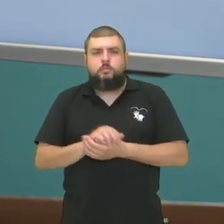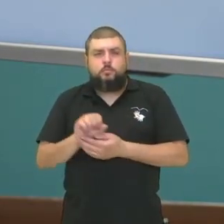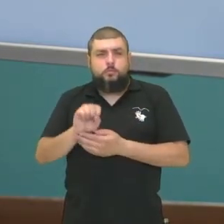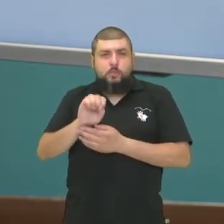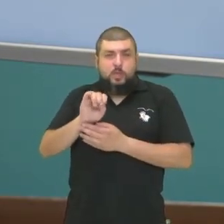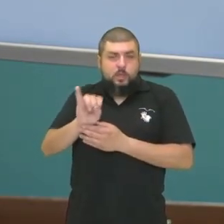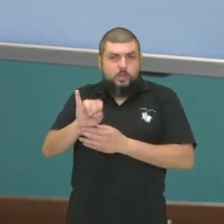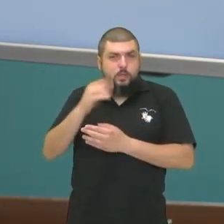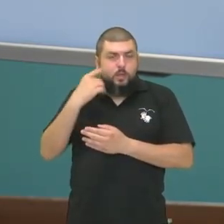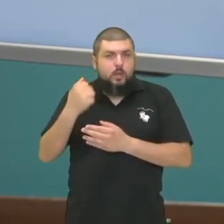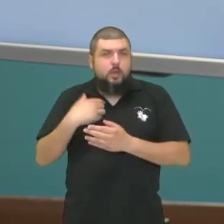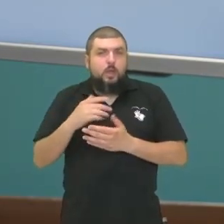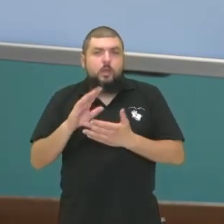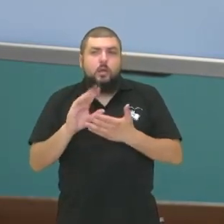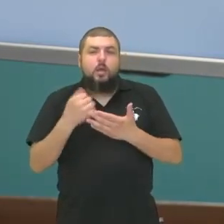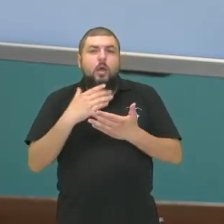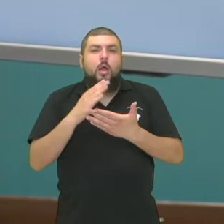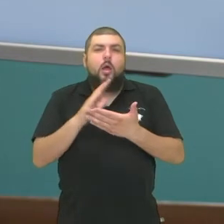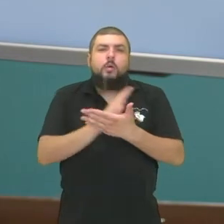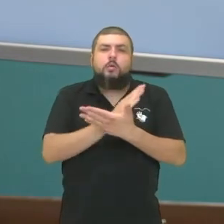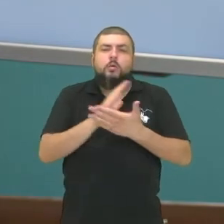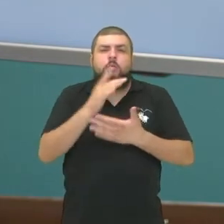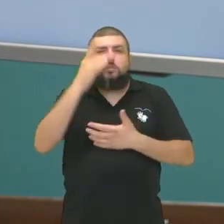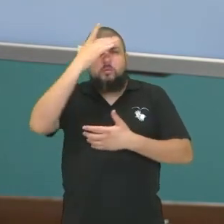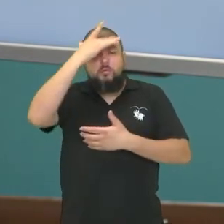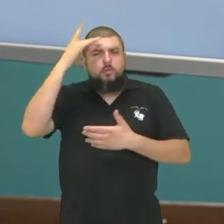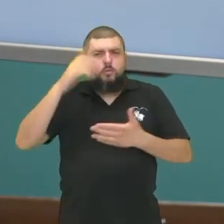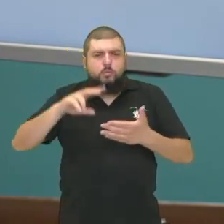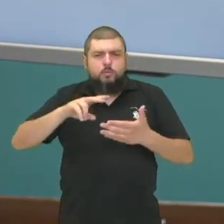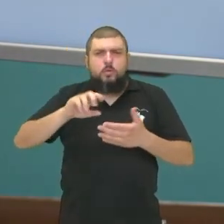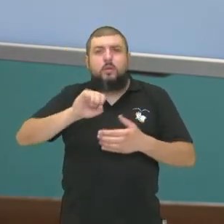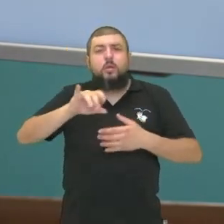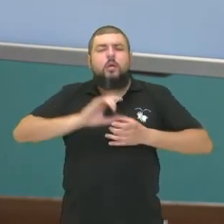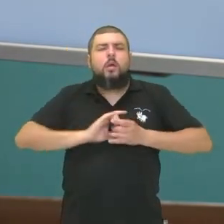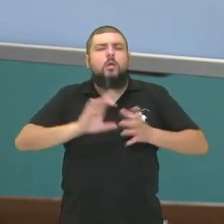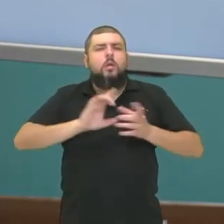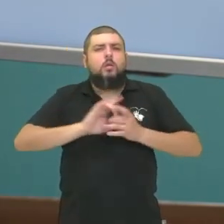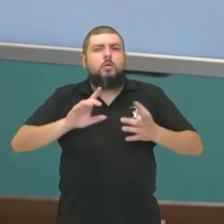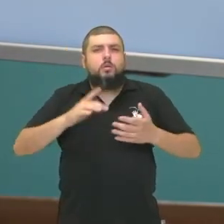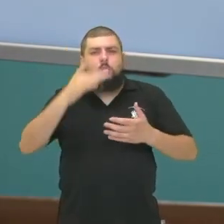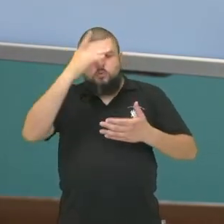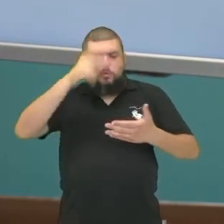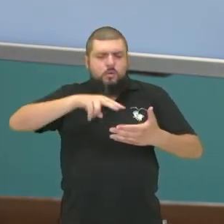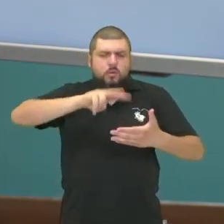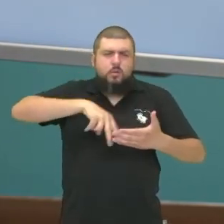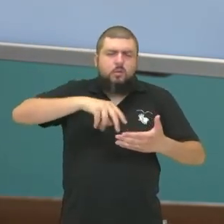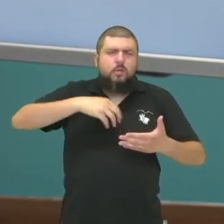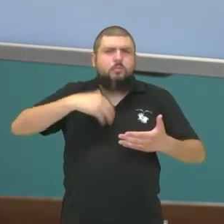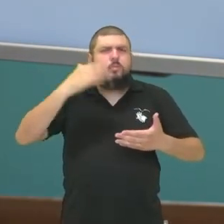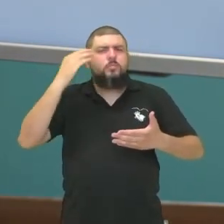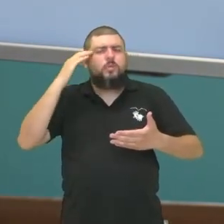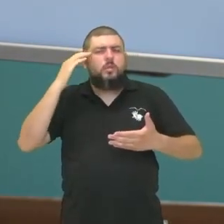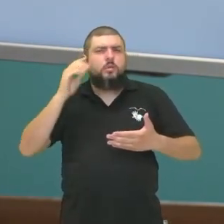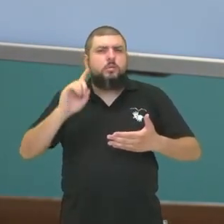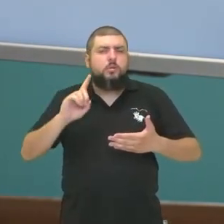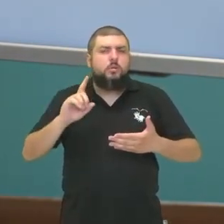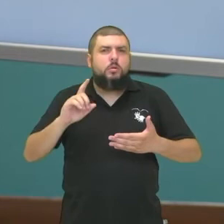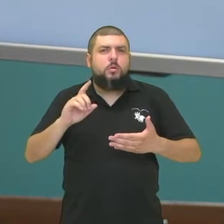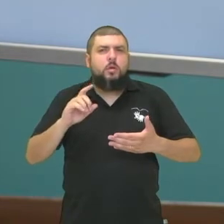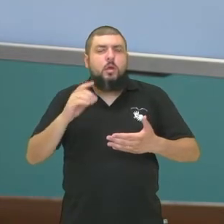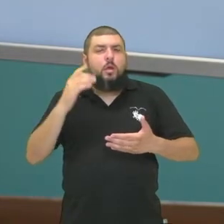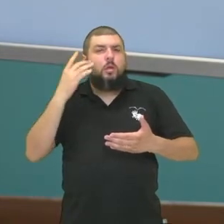algumas pessoas teriam o entendimento, a compreensão comprometida. Por quê? Elas não saberiam algumas